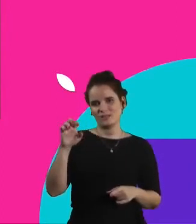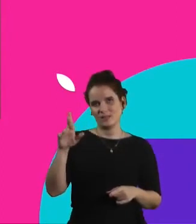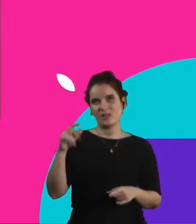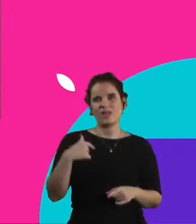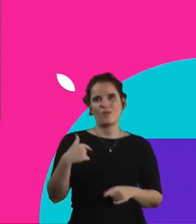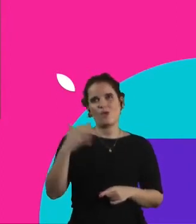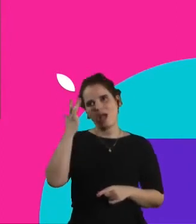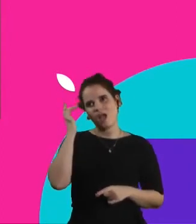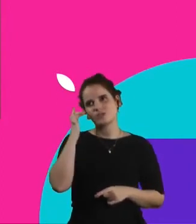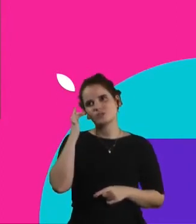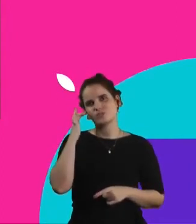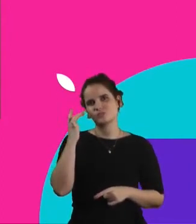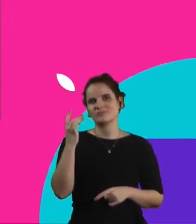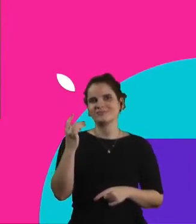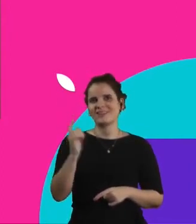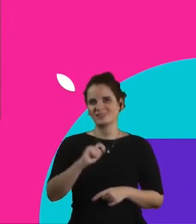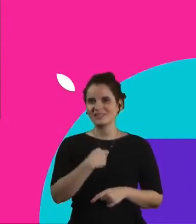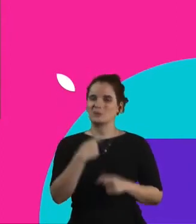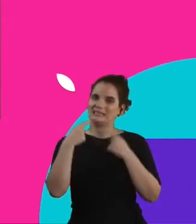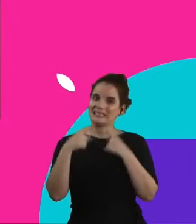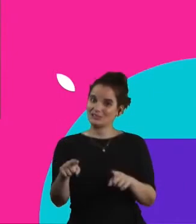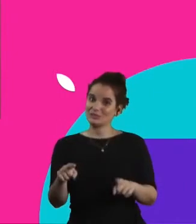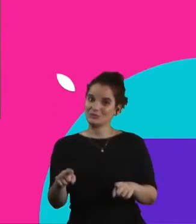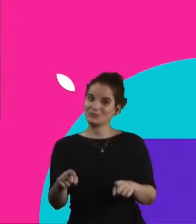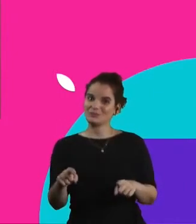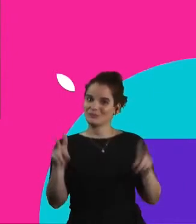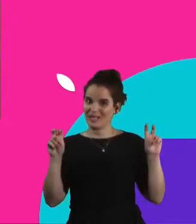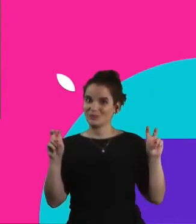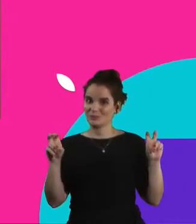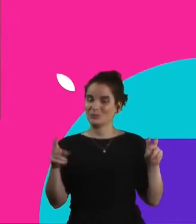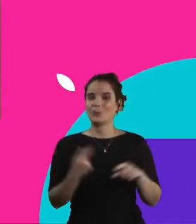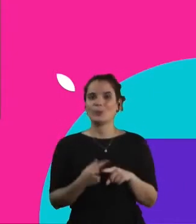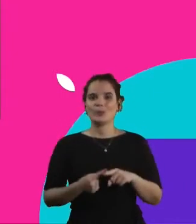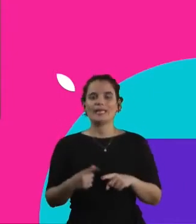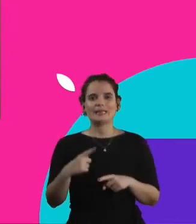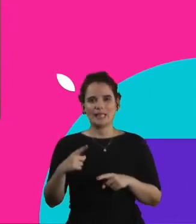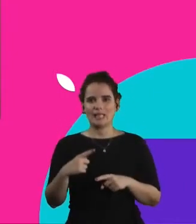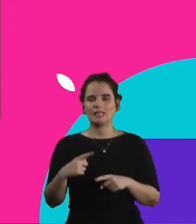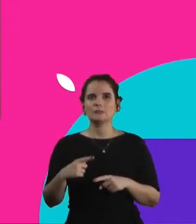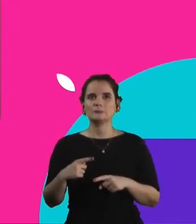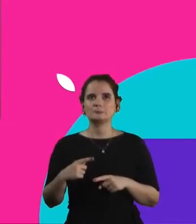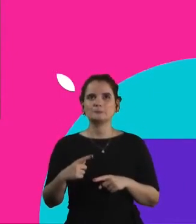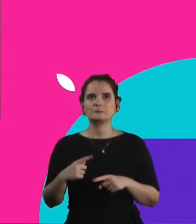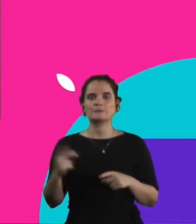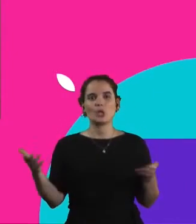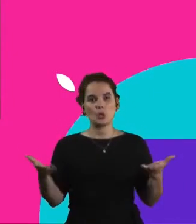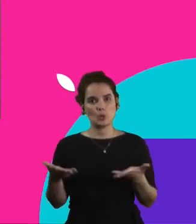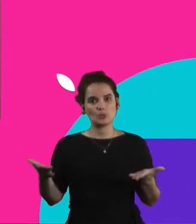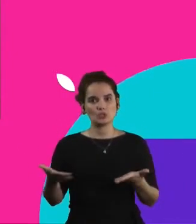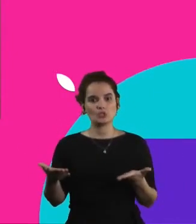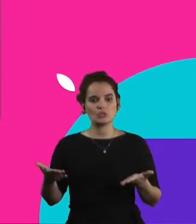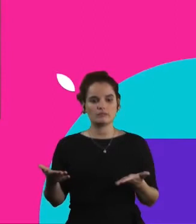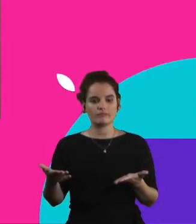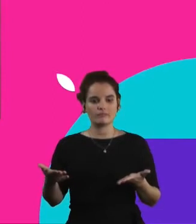na verdade, sou um grande crítico sobre o assunto. Porque o que a gente verifica hoje é a gente não tem